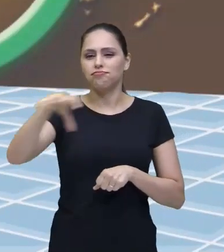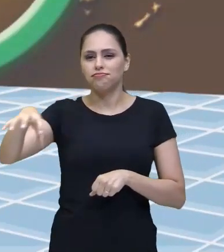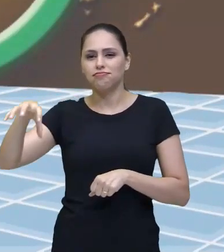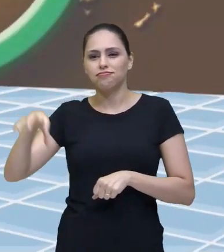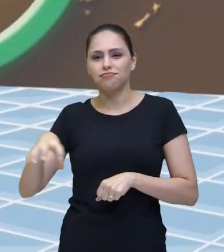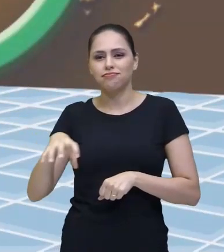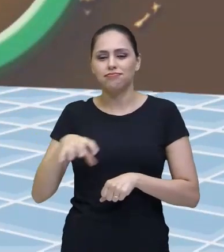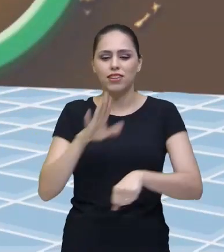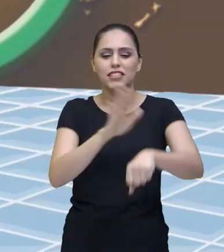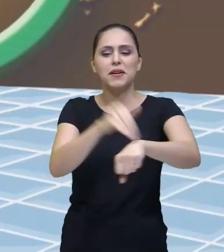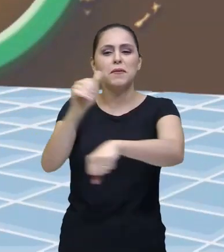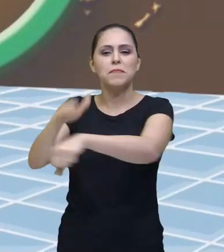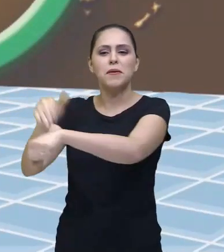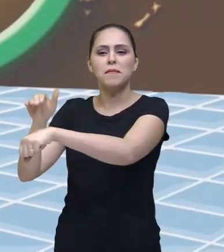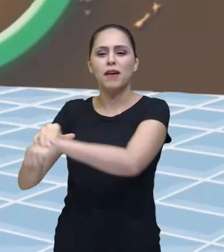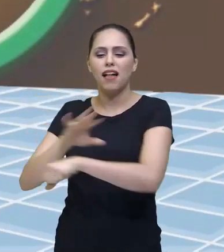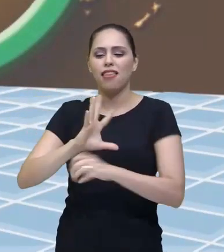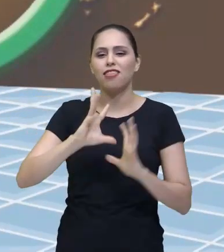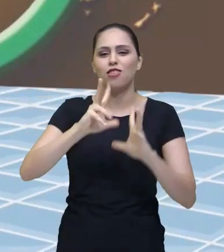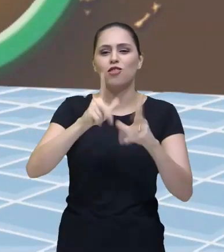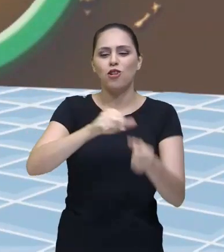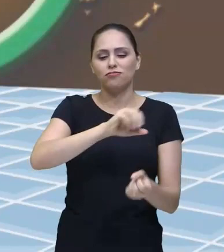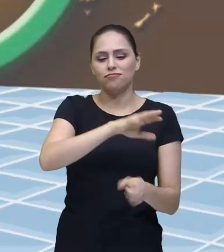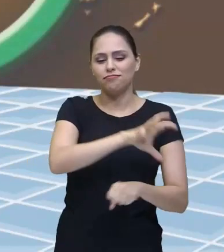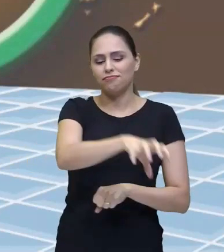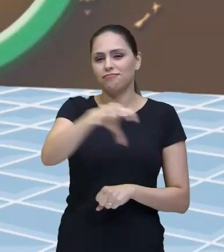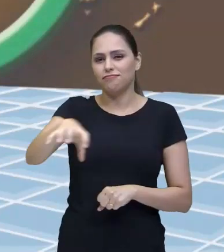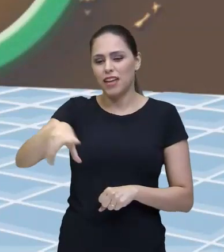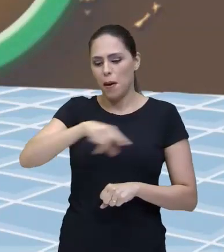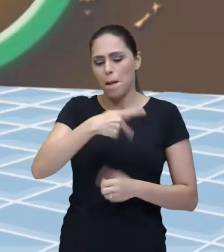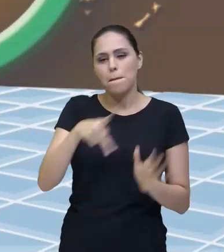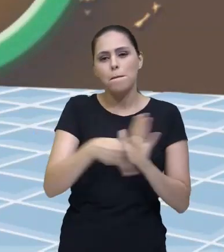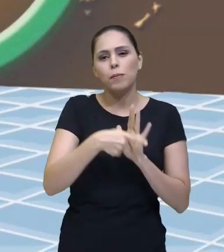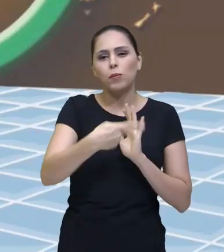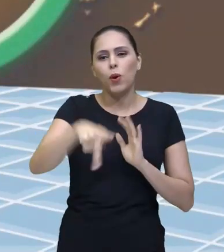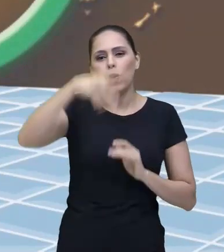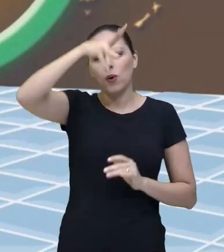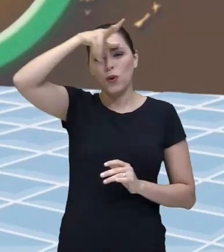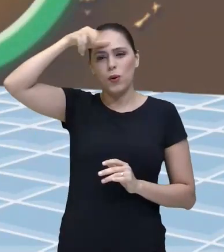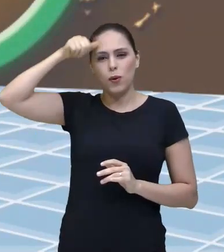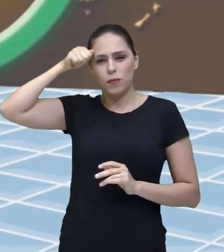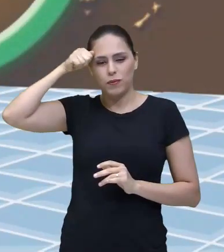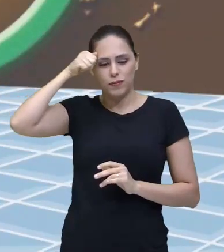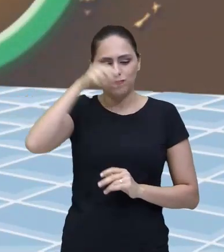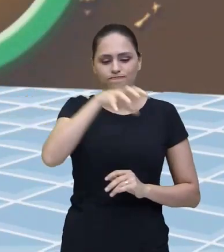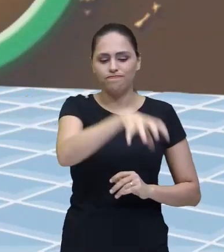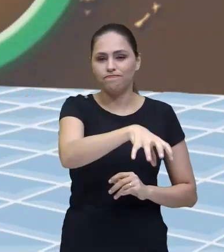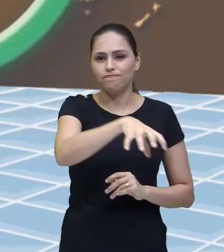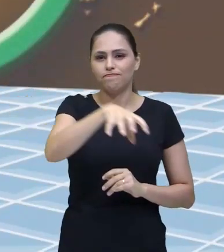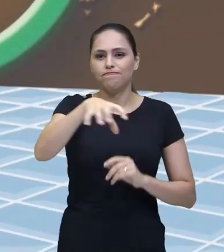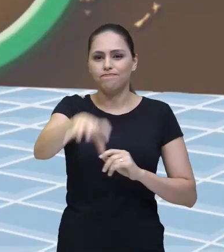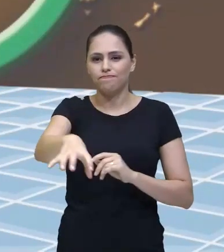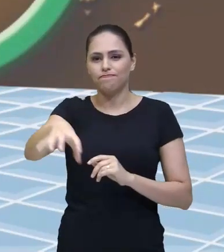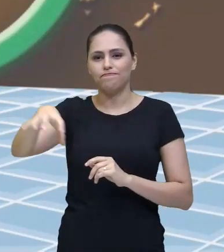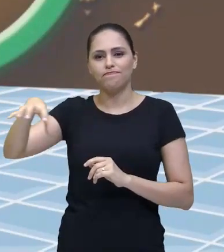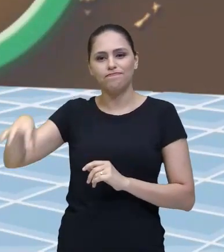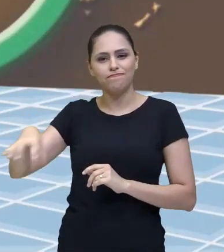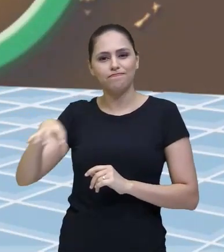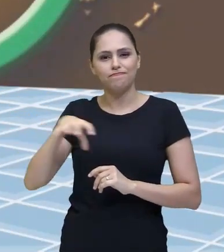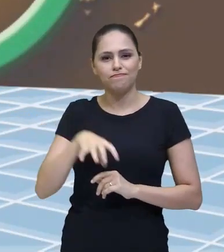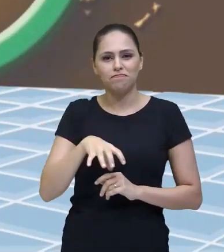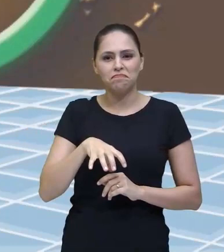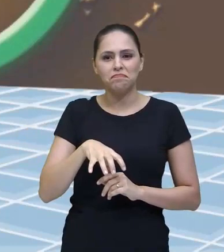Norte. Leste 1. DDZ Leste 2. DDZ Oeste. E a DDZ Rural. Ih,